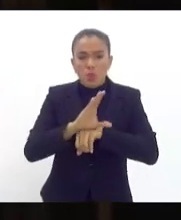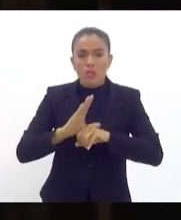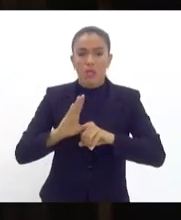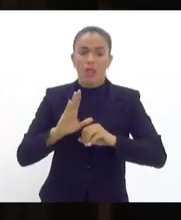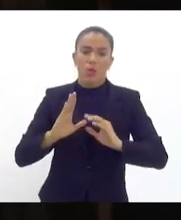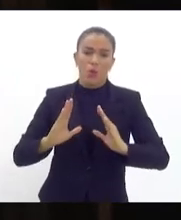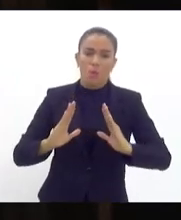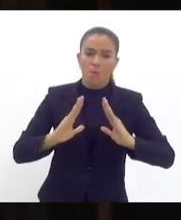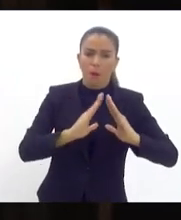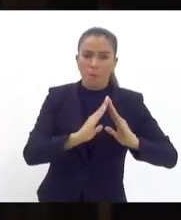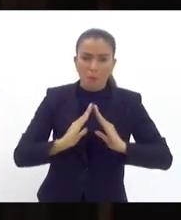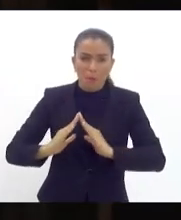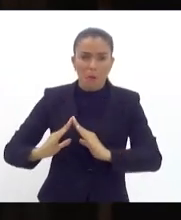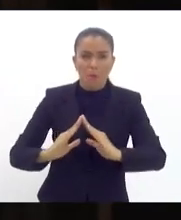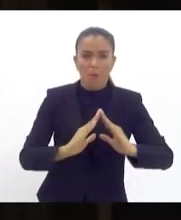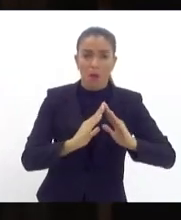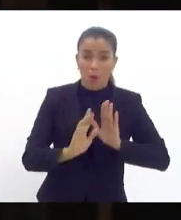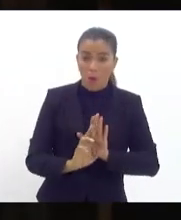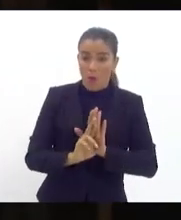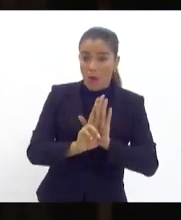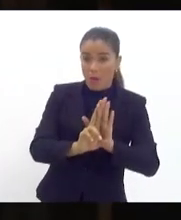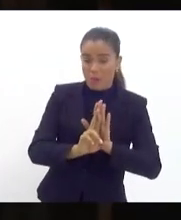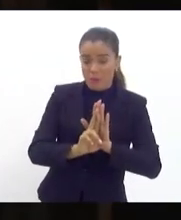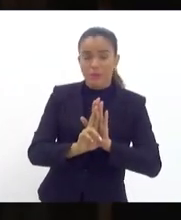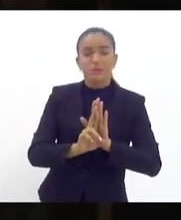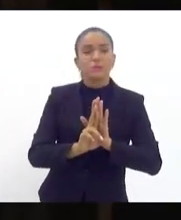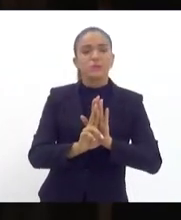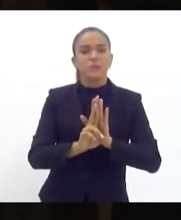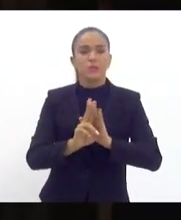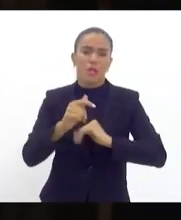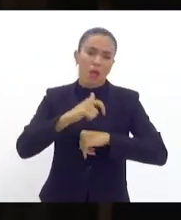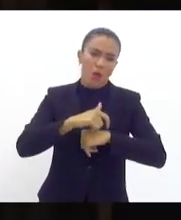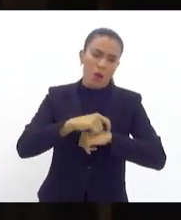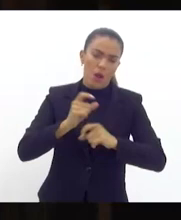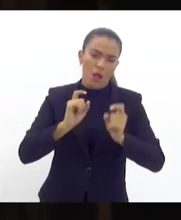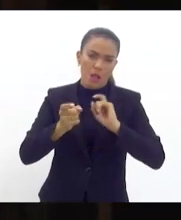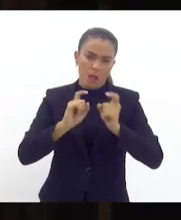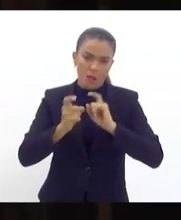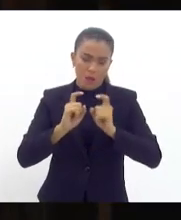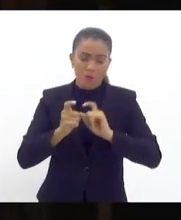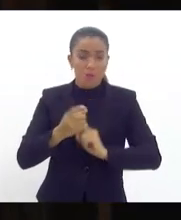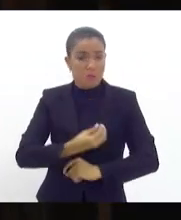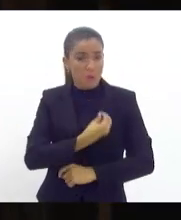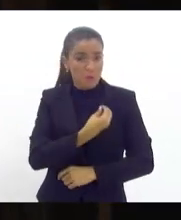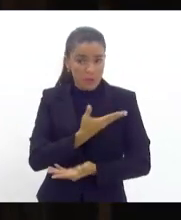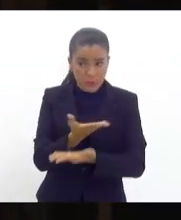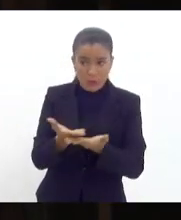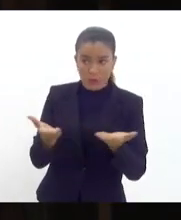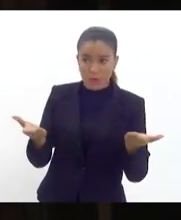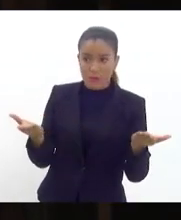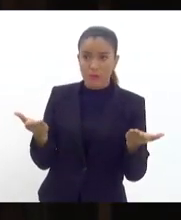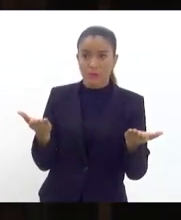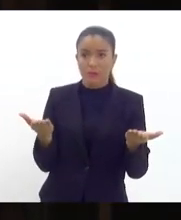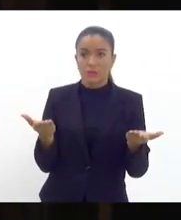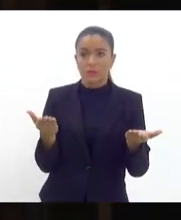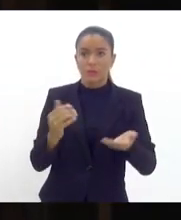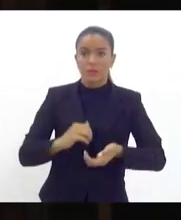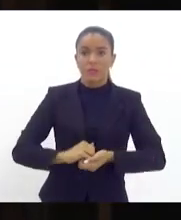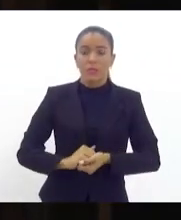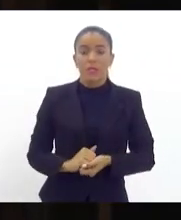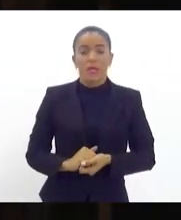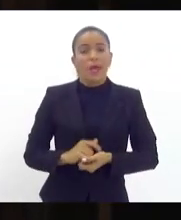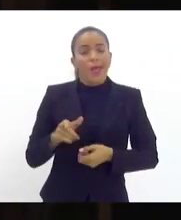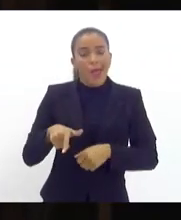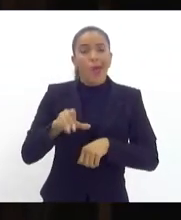a maior parte dos representantes da reunião do órgão estão aqui presentes é